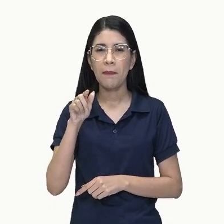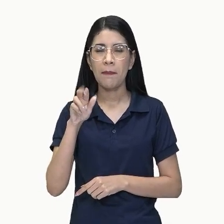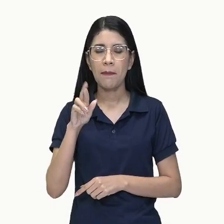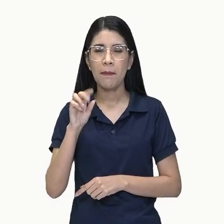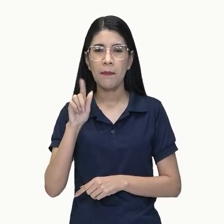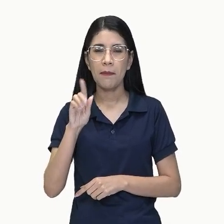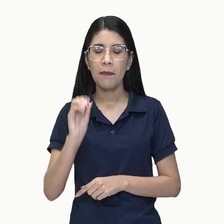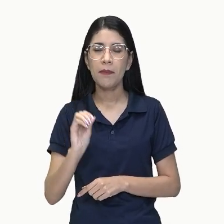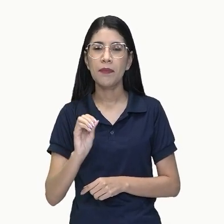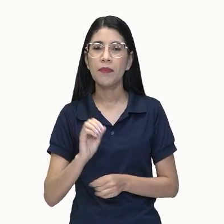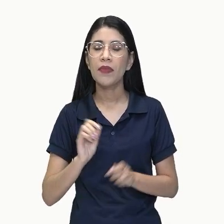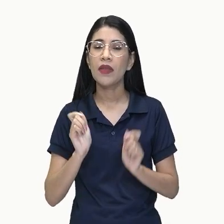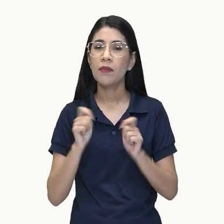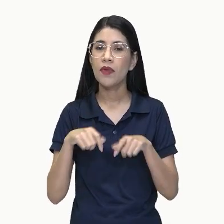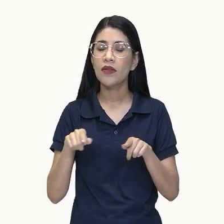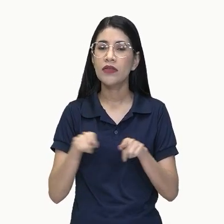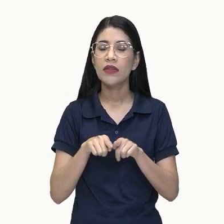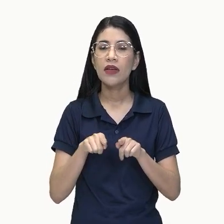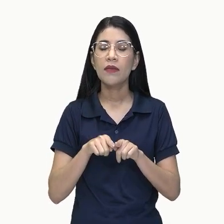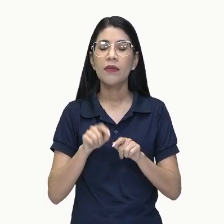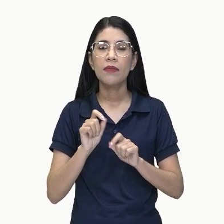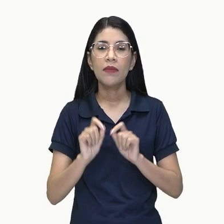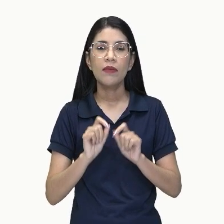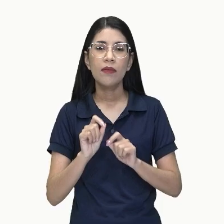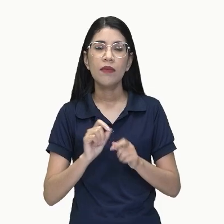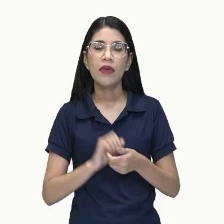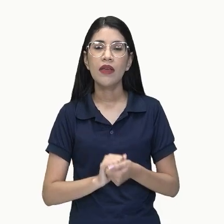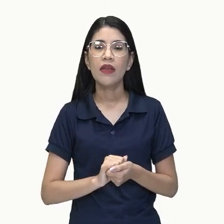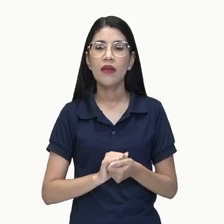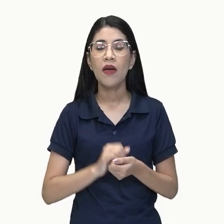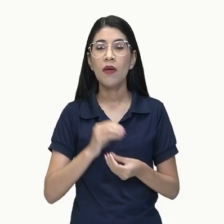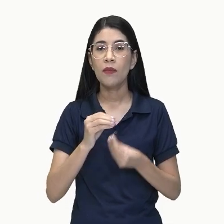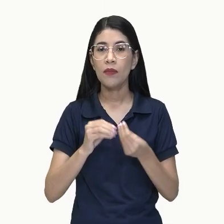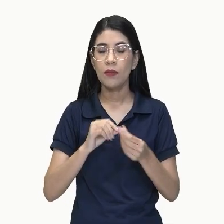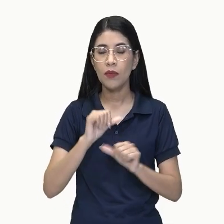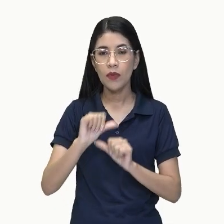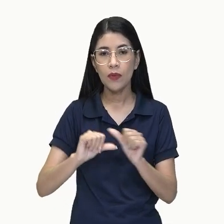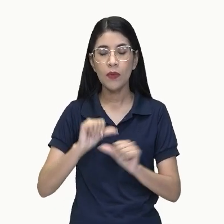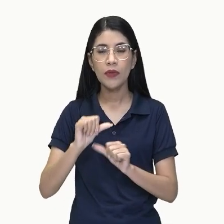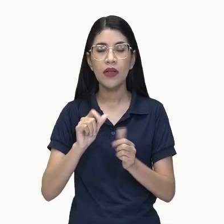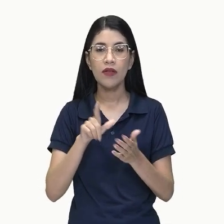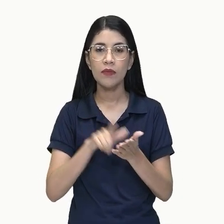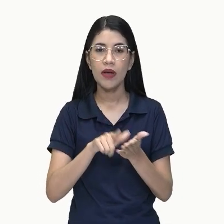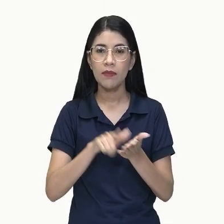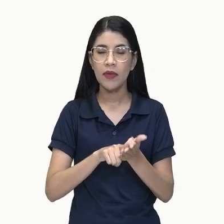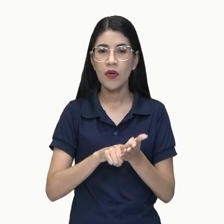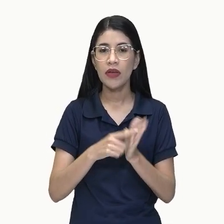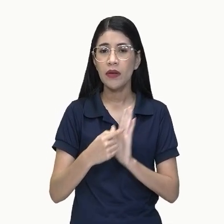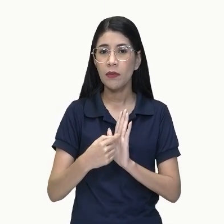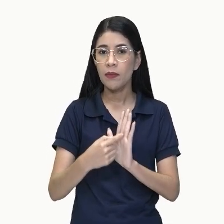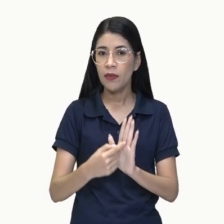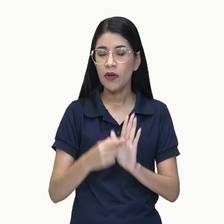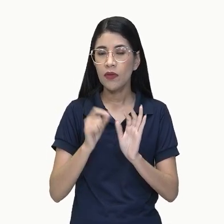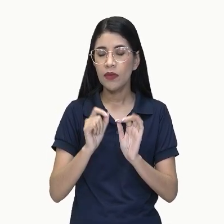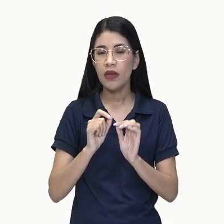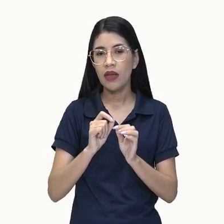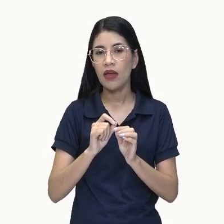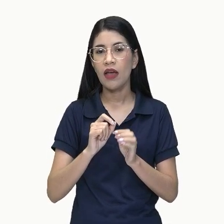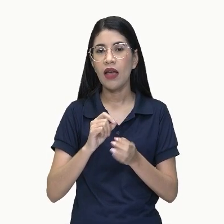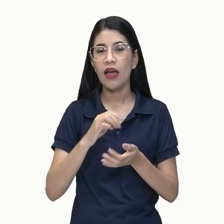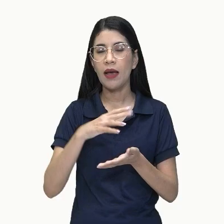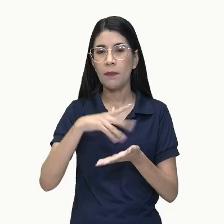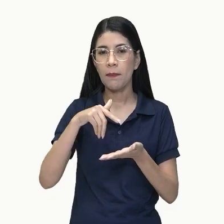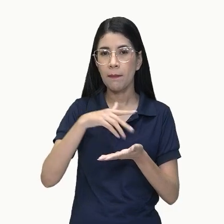têm a capacidade de transformar o papel de tornassol, que é um indicador